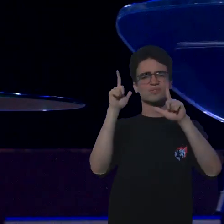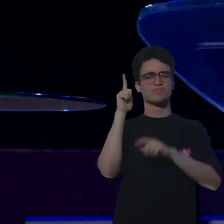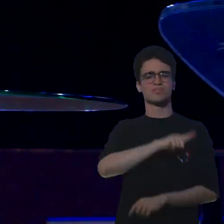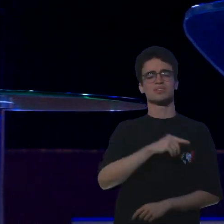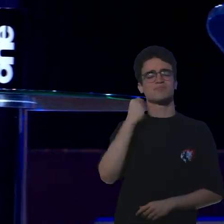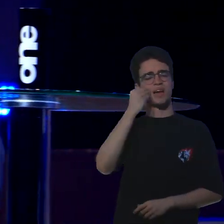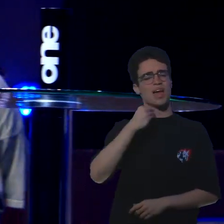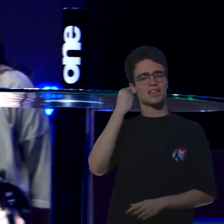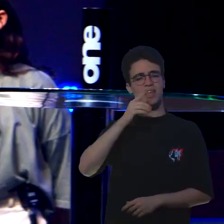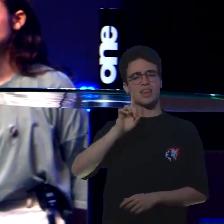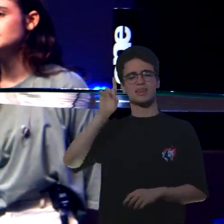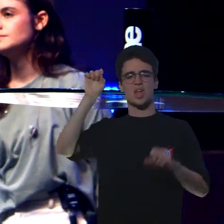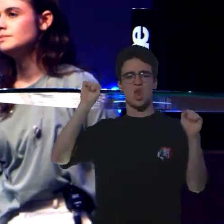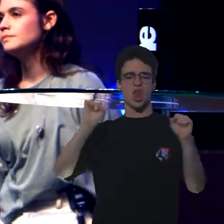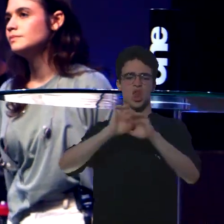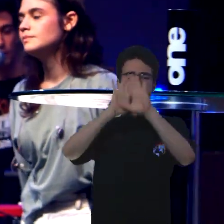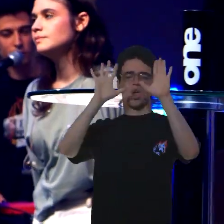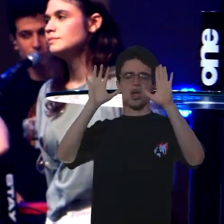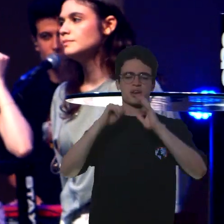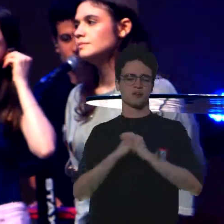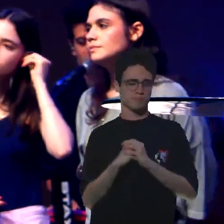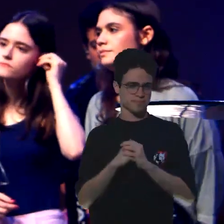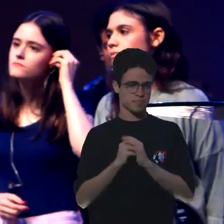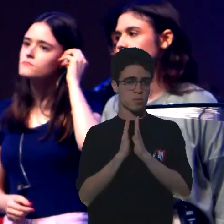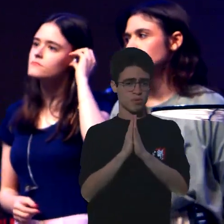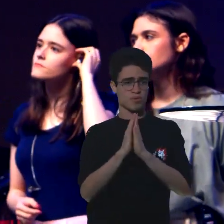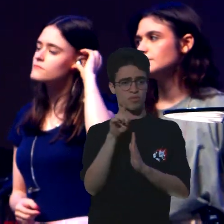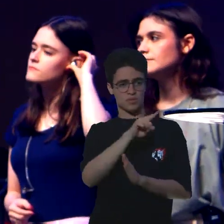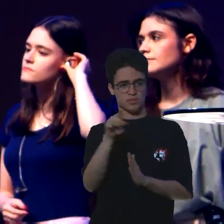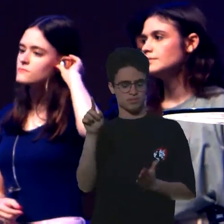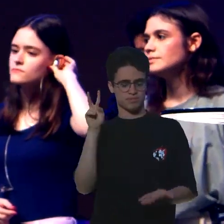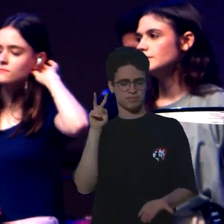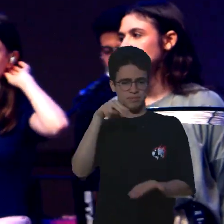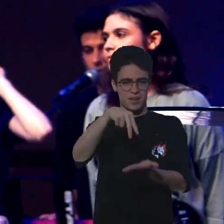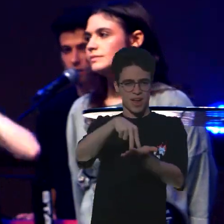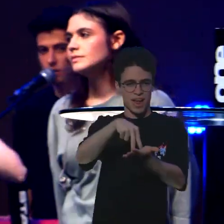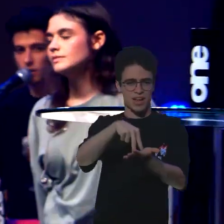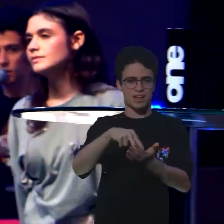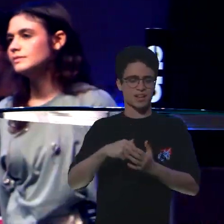glória do Senhor. Eu gostaria que você se colocasse de pé nesse momento.